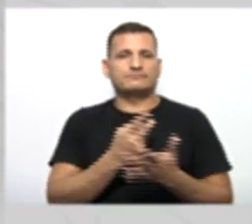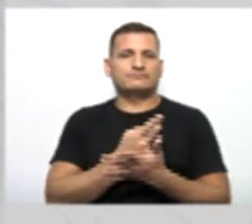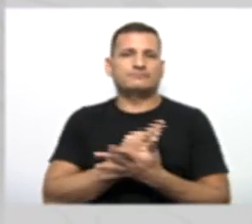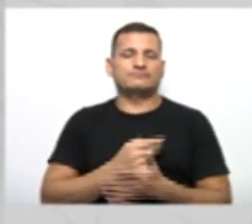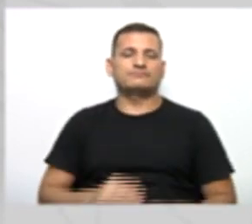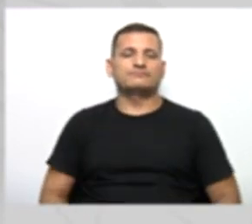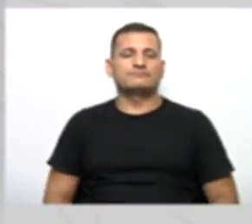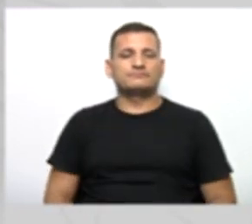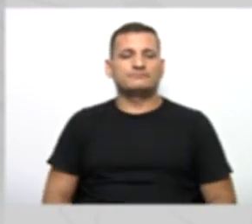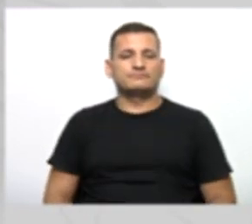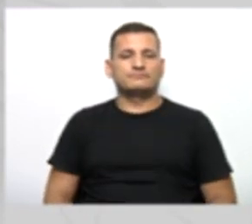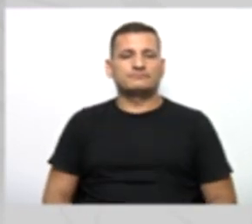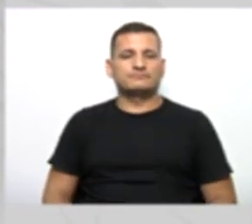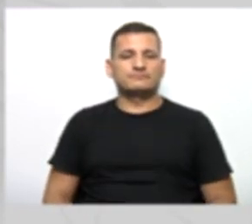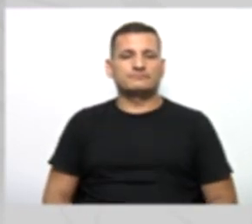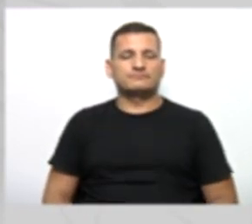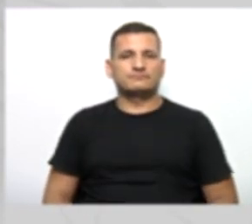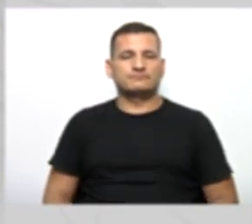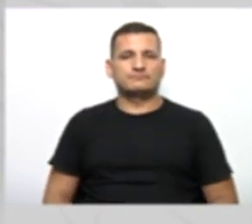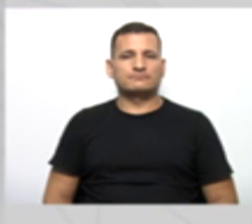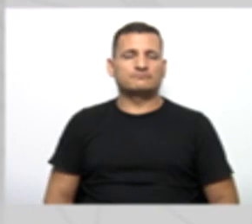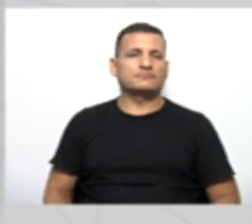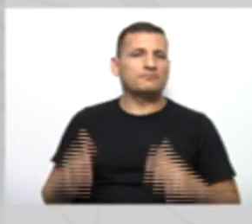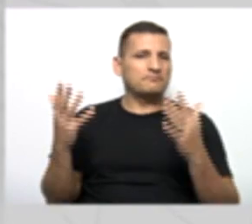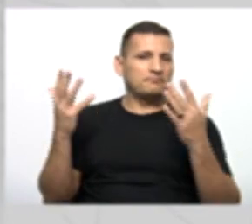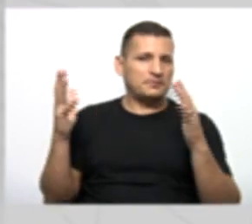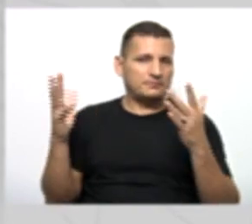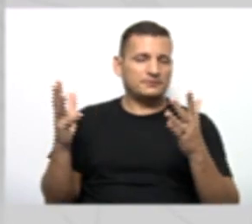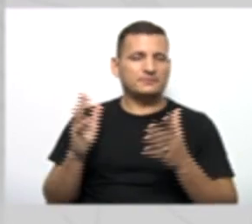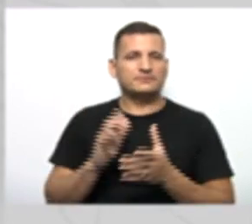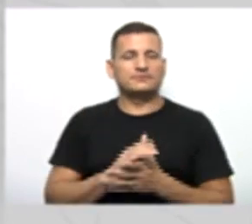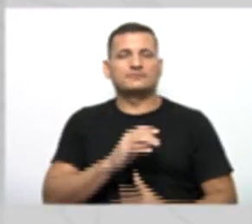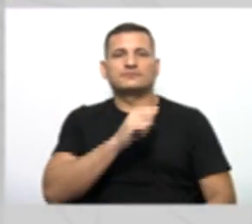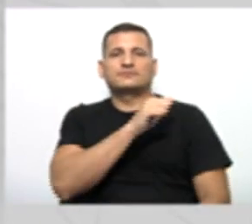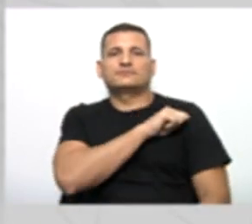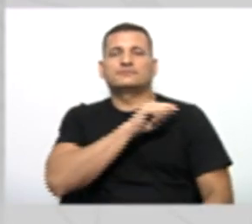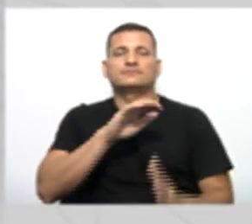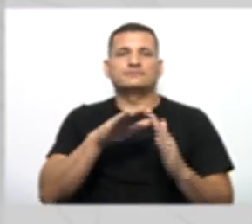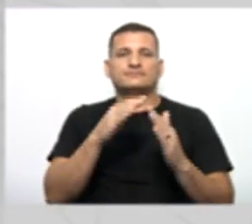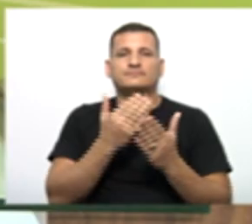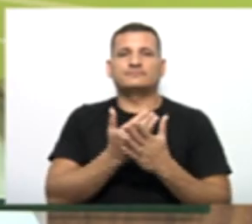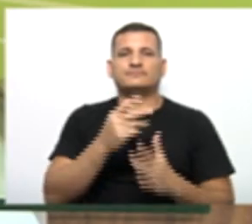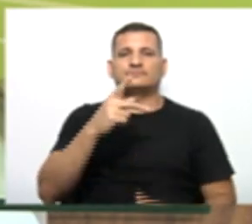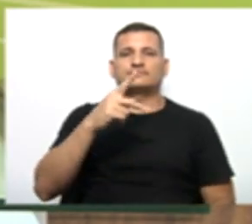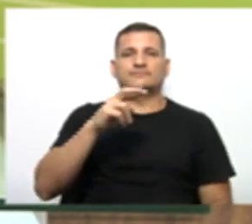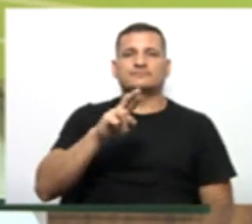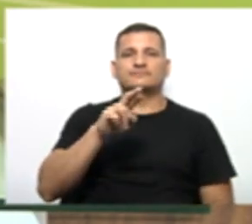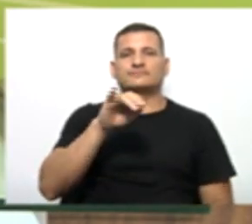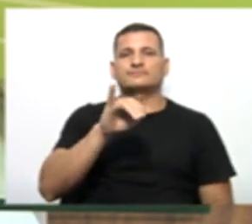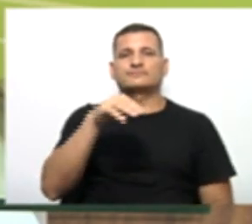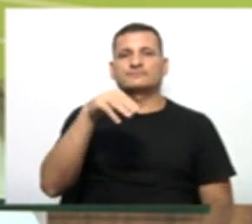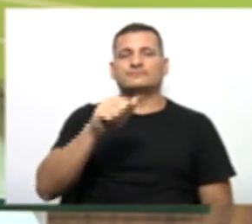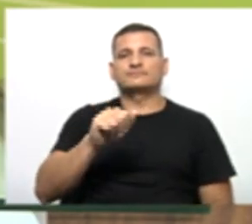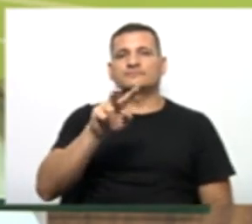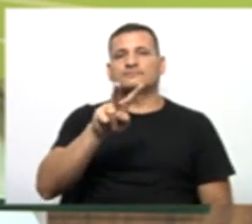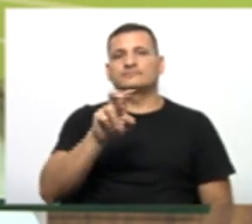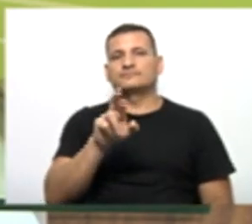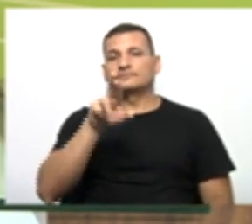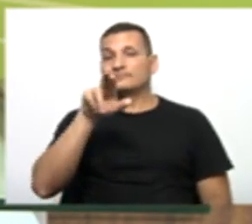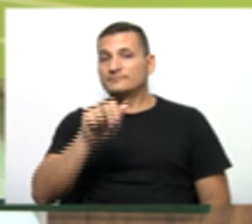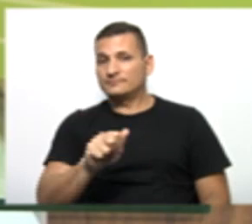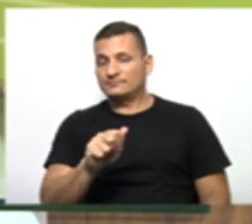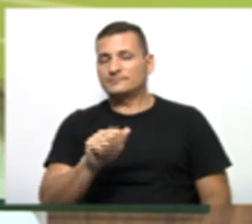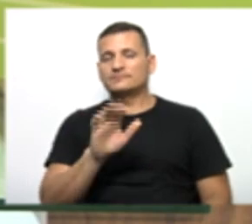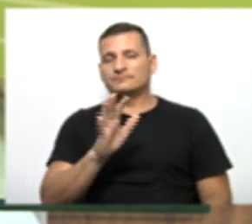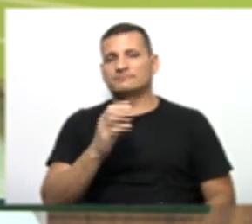incorreta. É isso aí, professor. Parabéns também aos alunos da Escola Primavera. A professora já tinha encaminhado